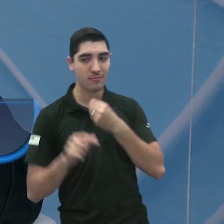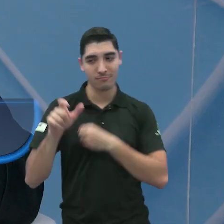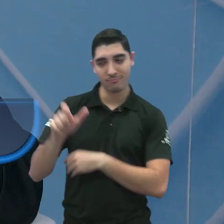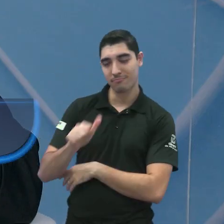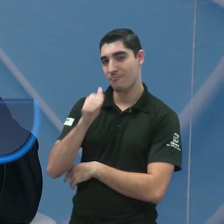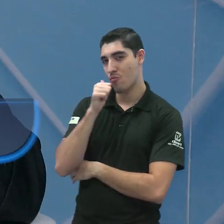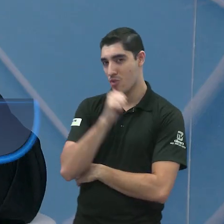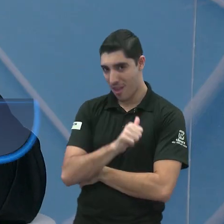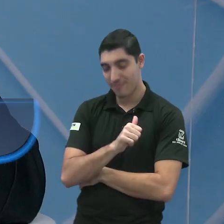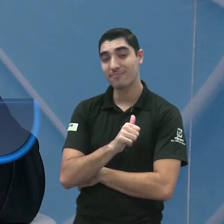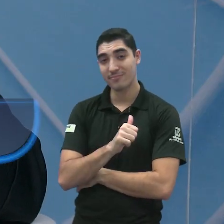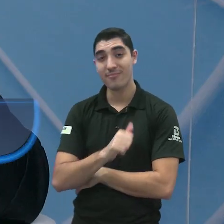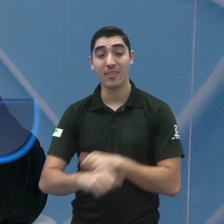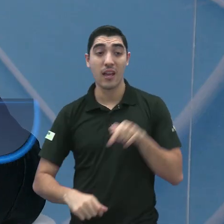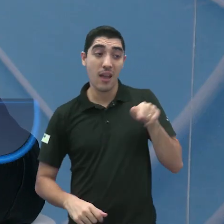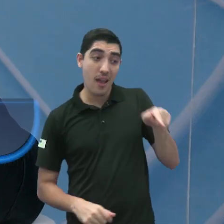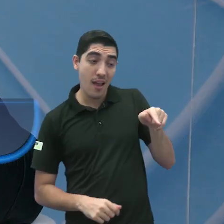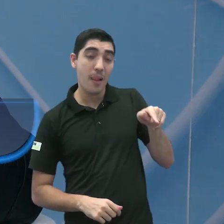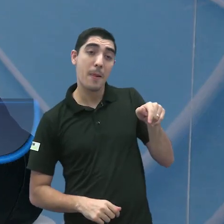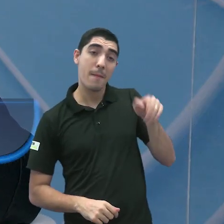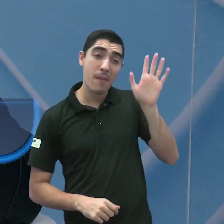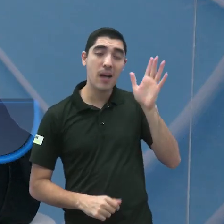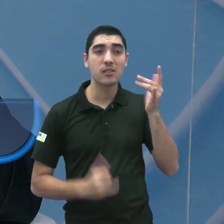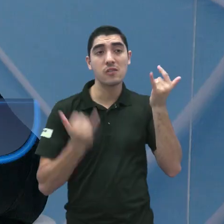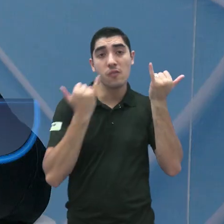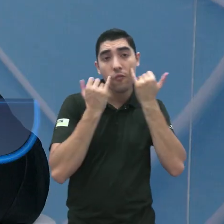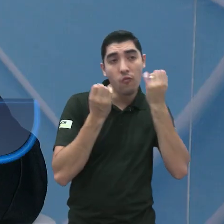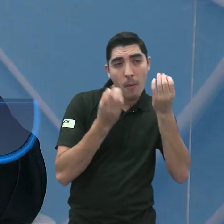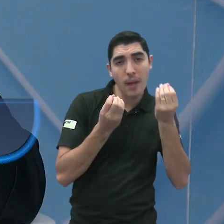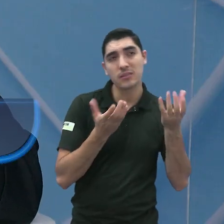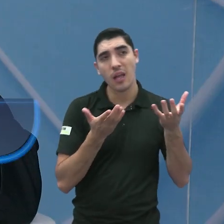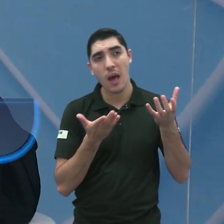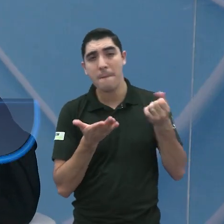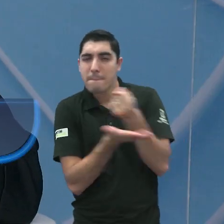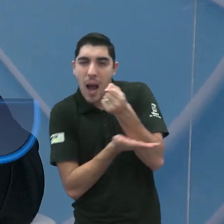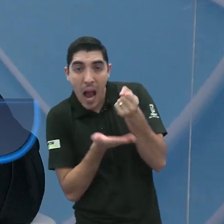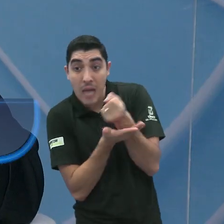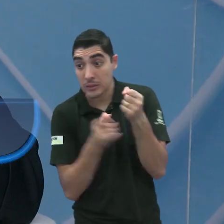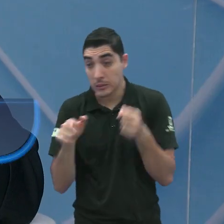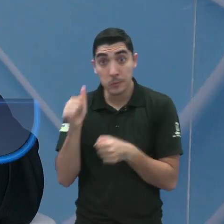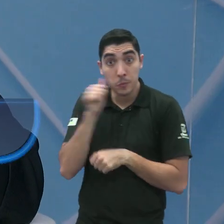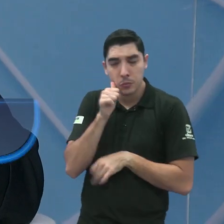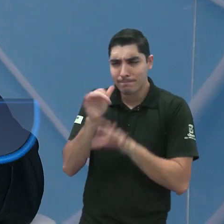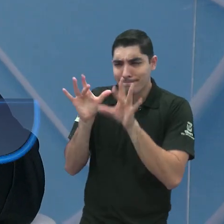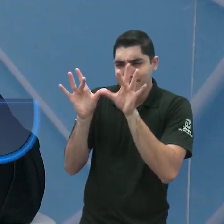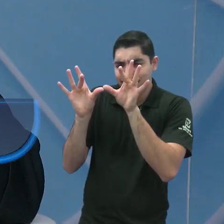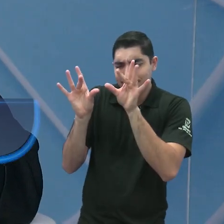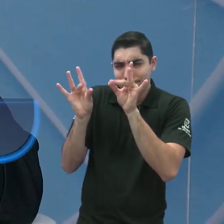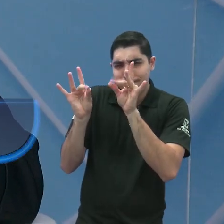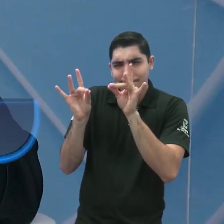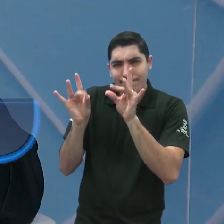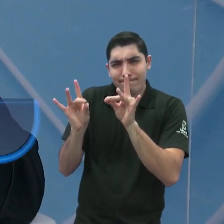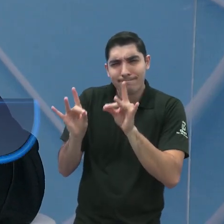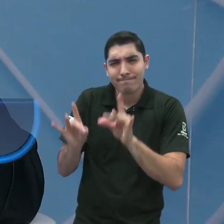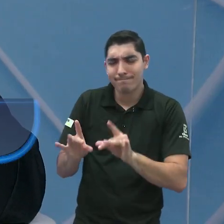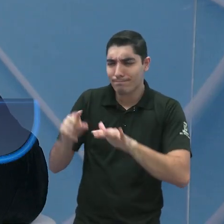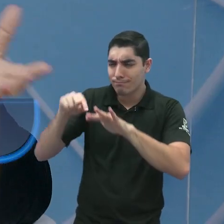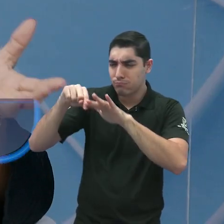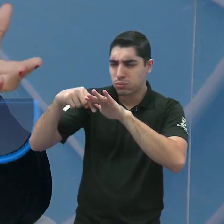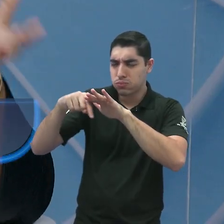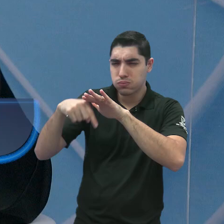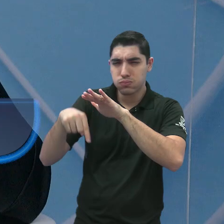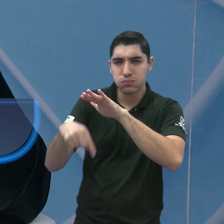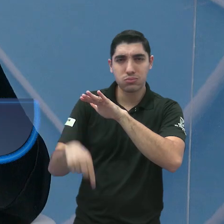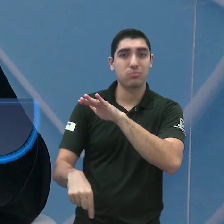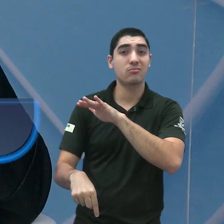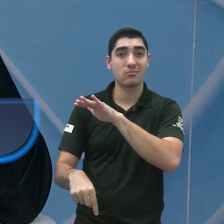um homem, que vai gerar dados e respostas para preencher uma lacuna que muitas vezes não fossem ser preenchidas